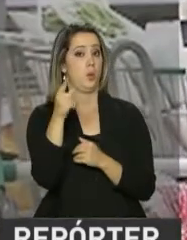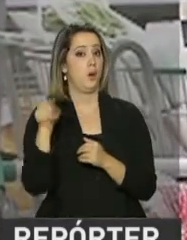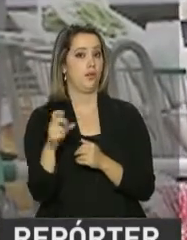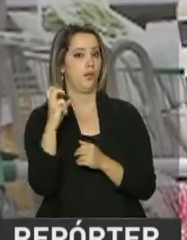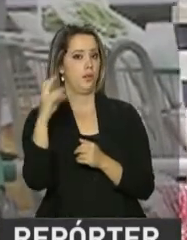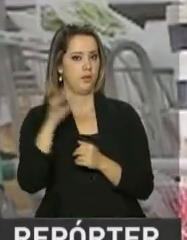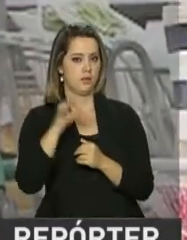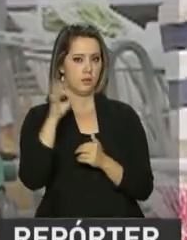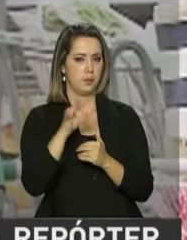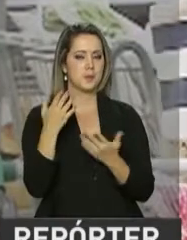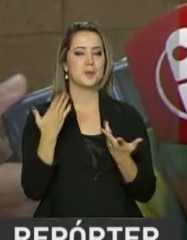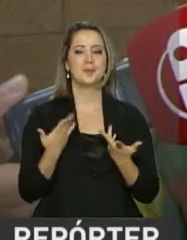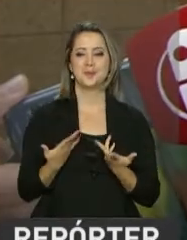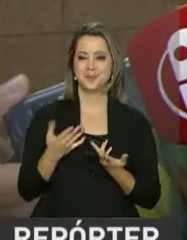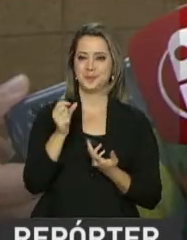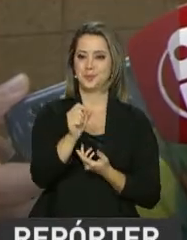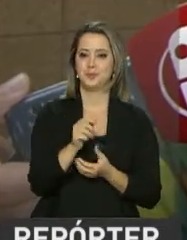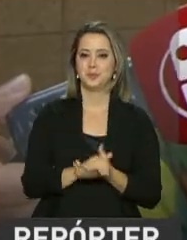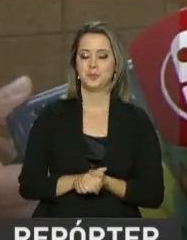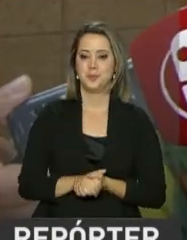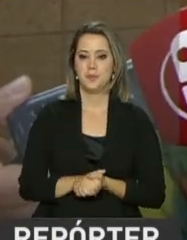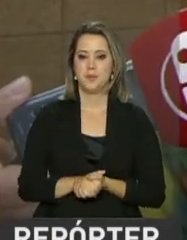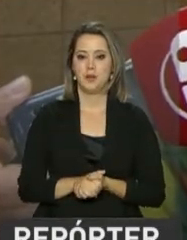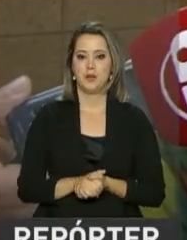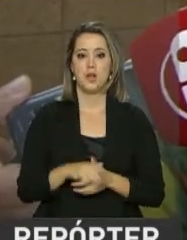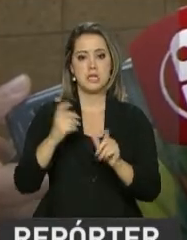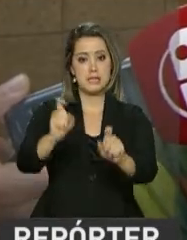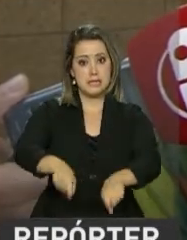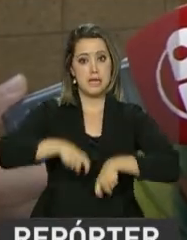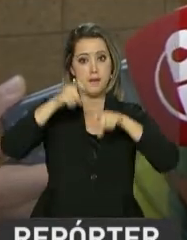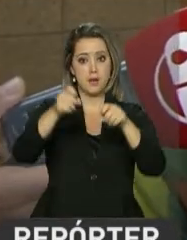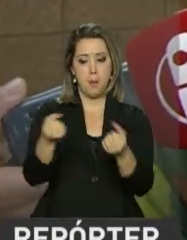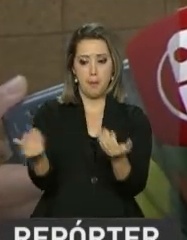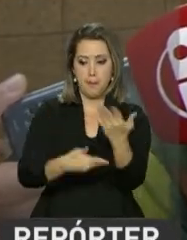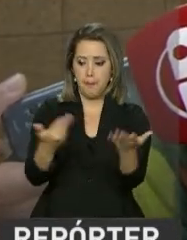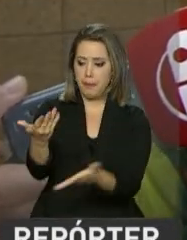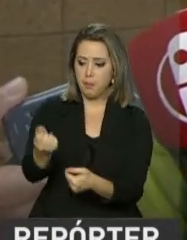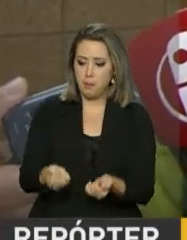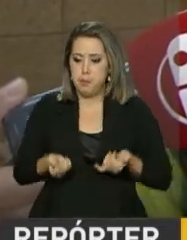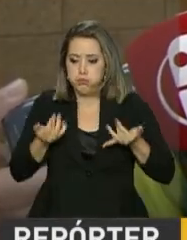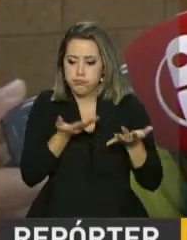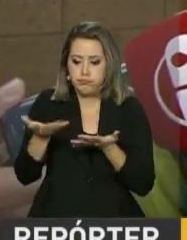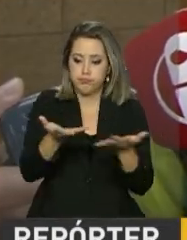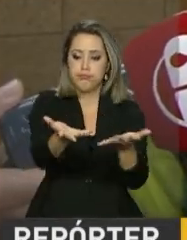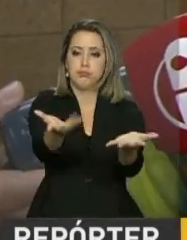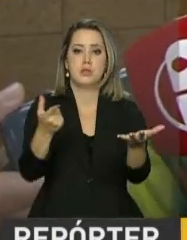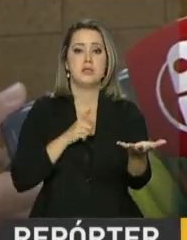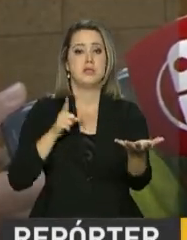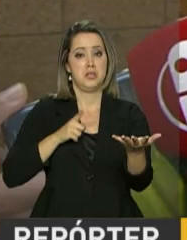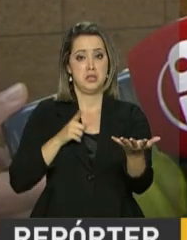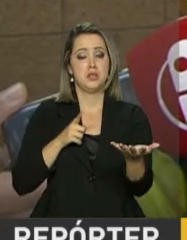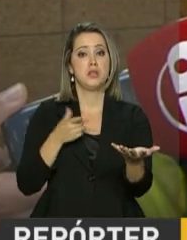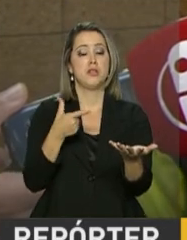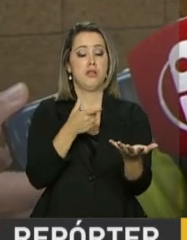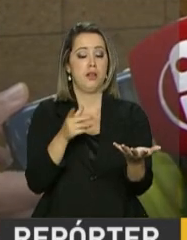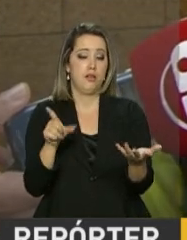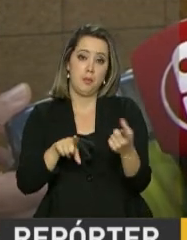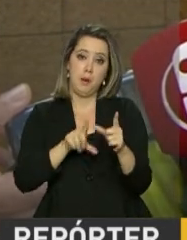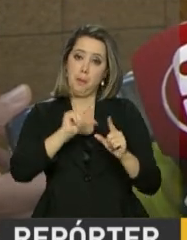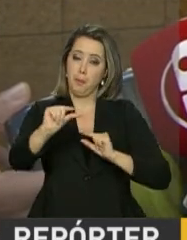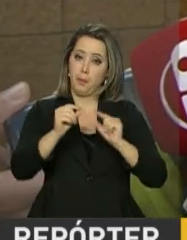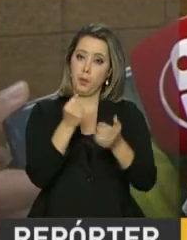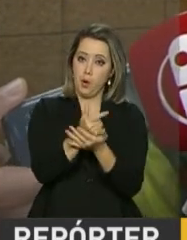4 e 6 por cento ao ano safra imensa com um consumo demanda reduzida